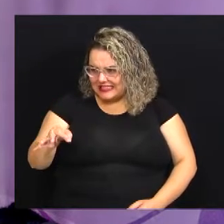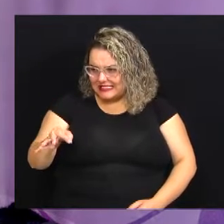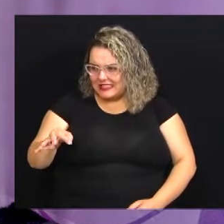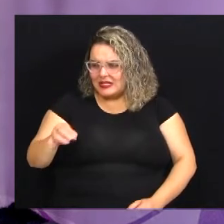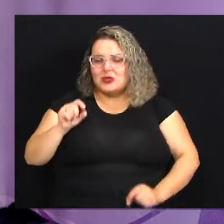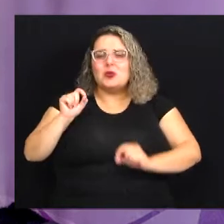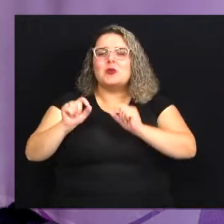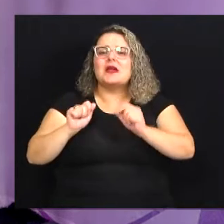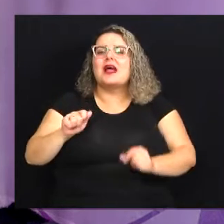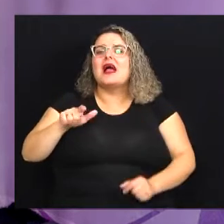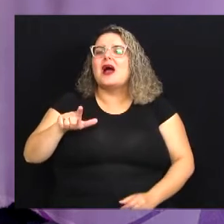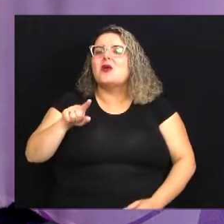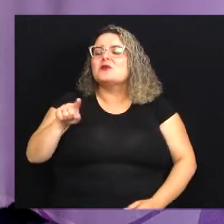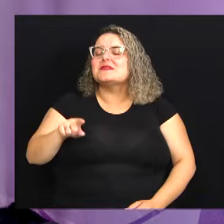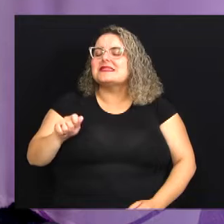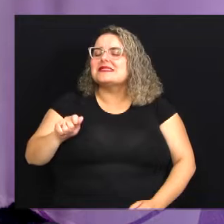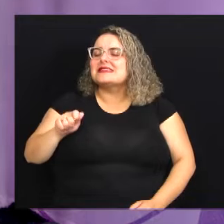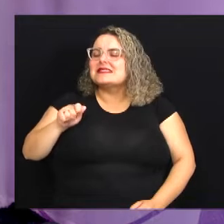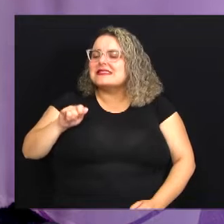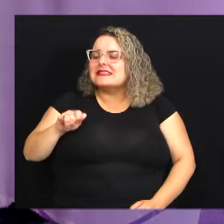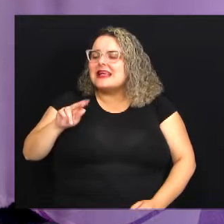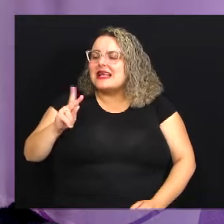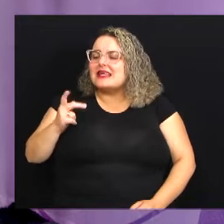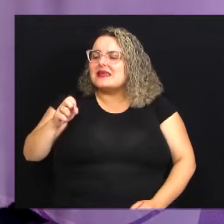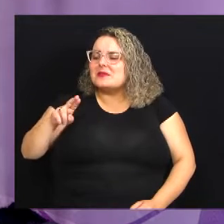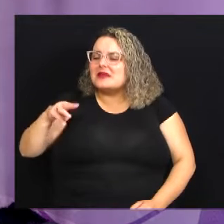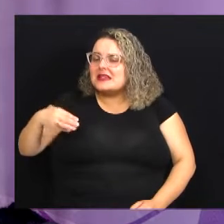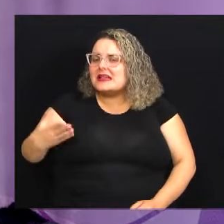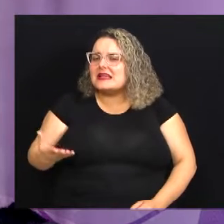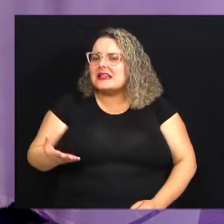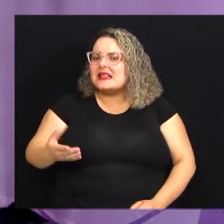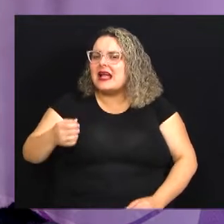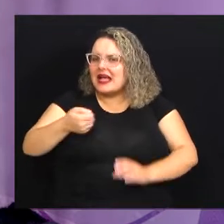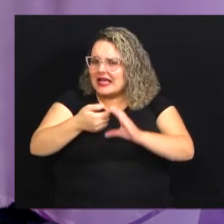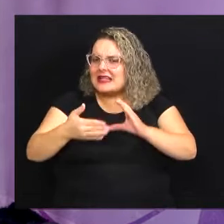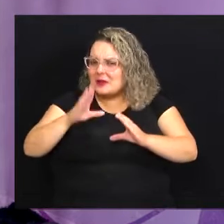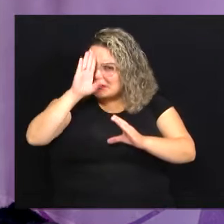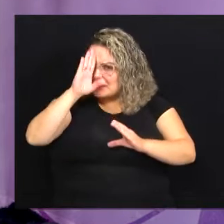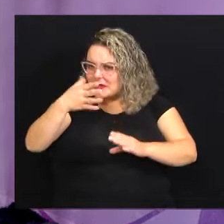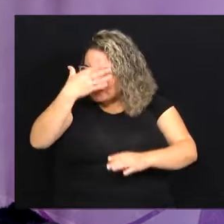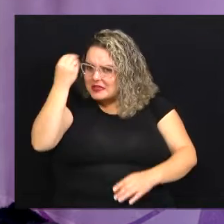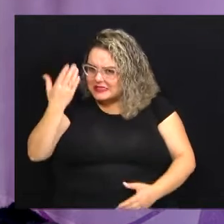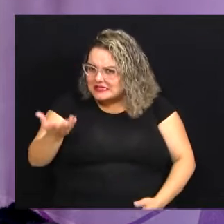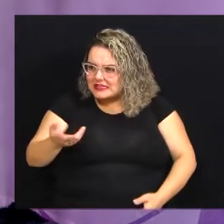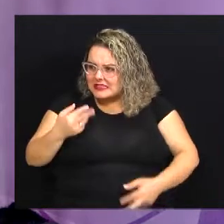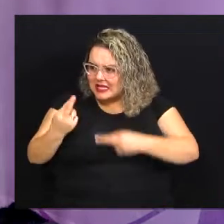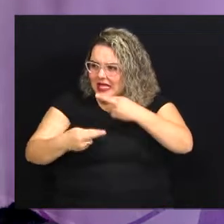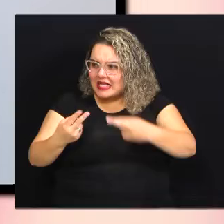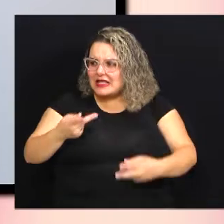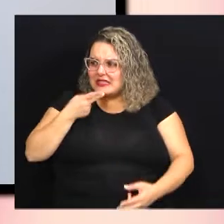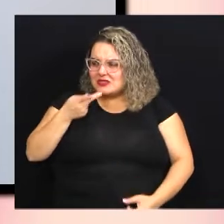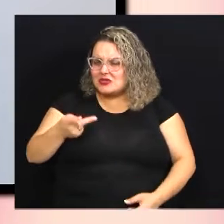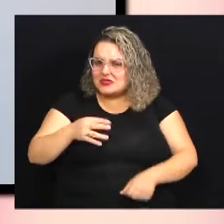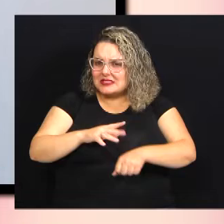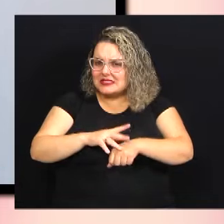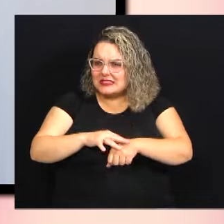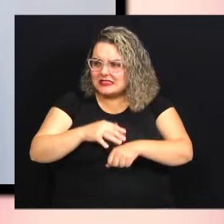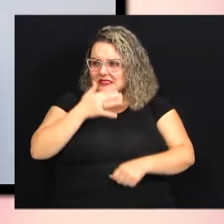é o Alzheimer e se essa principal característica é o esquecimento, como a gente relaciona essa doença hoje?